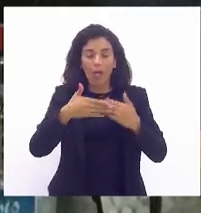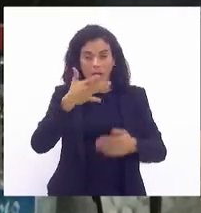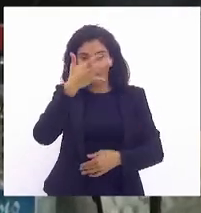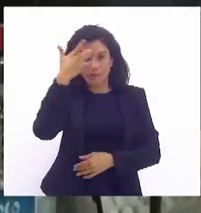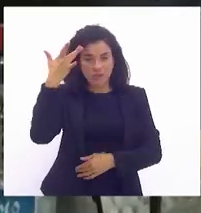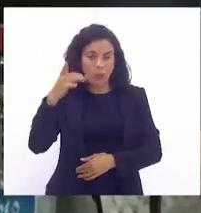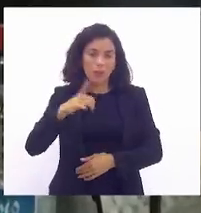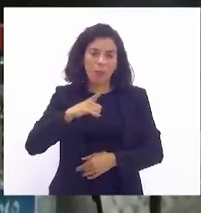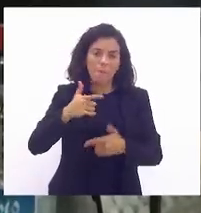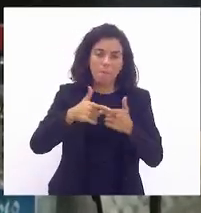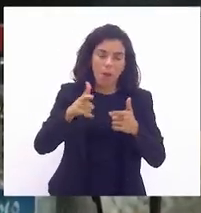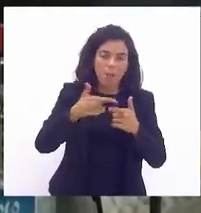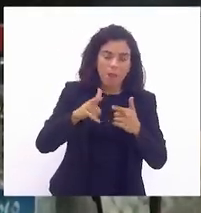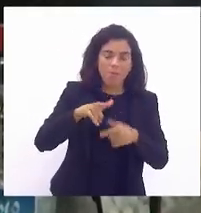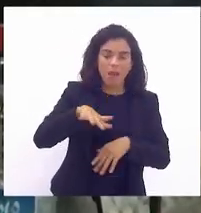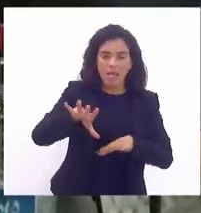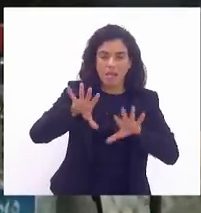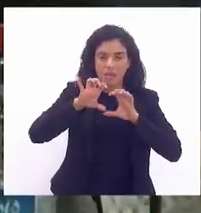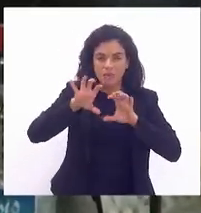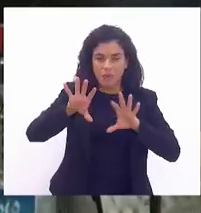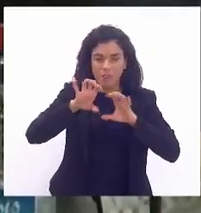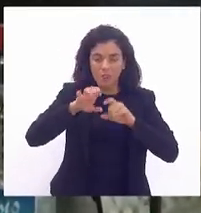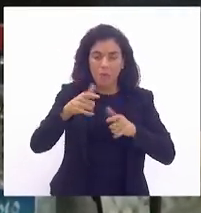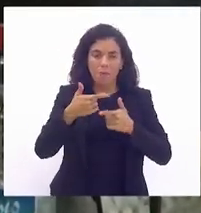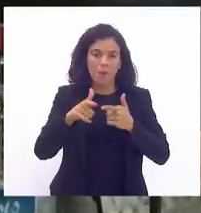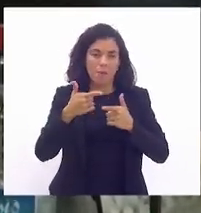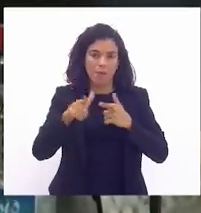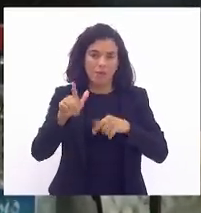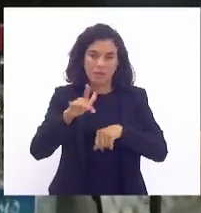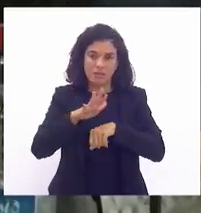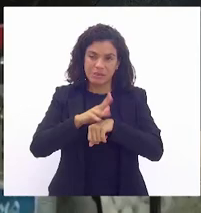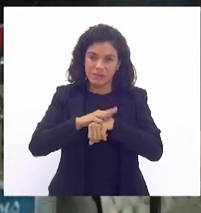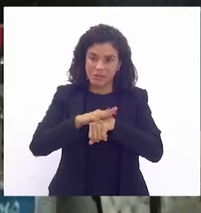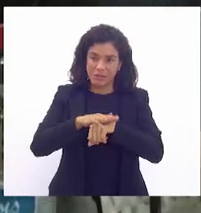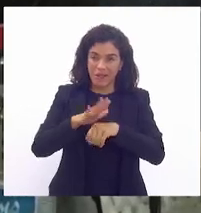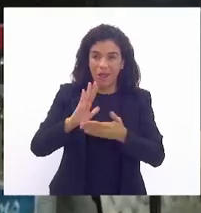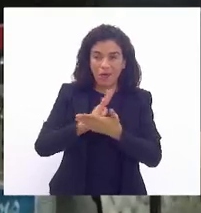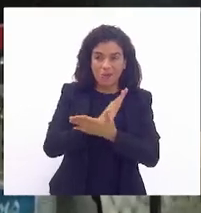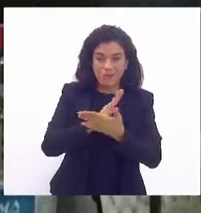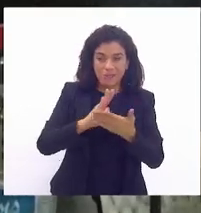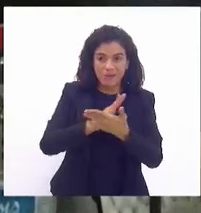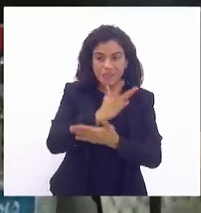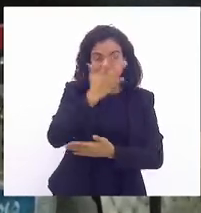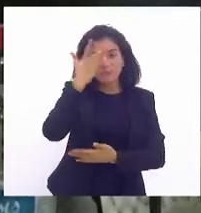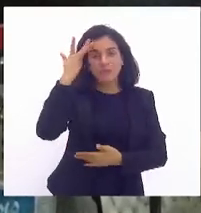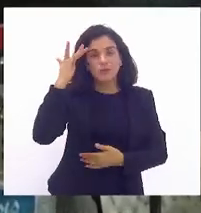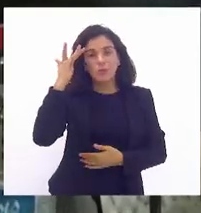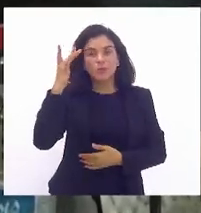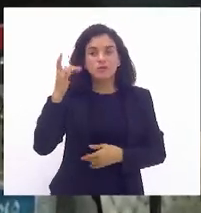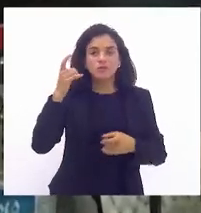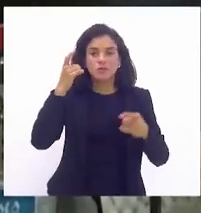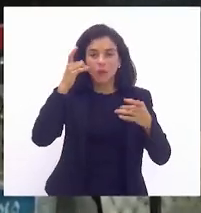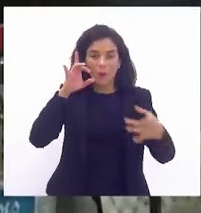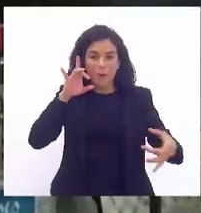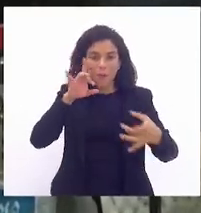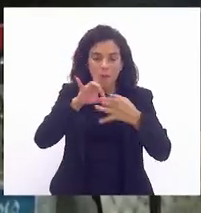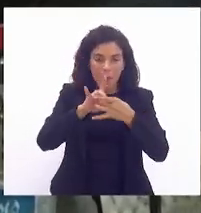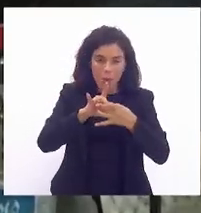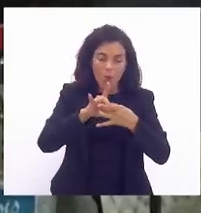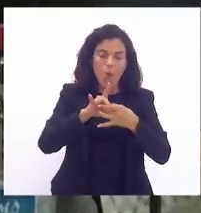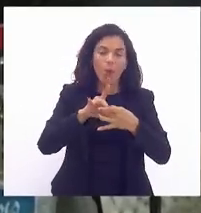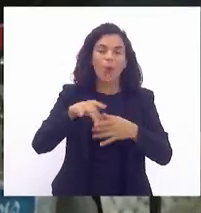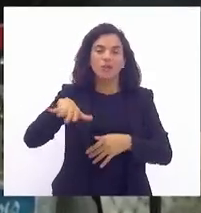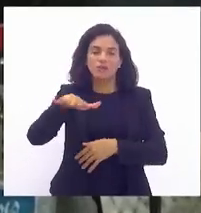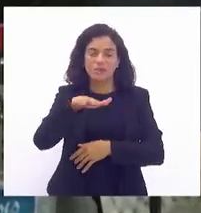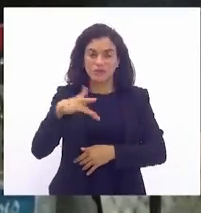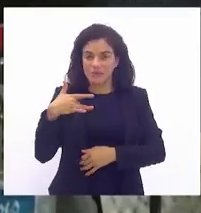problemas respiratórios, problemas de saúde no geral, e muitas das vezes as pessoas não ligam a questão da poluição, a questão de